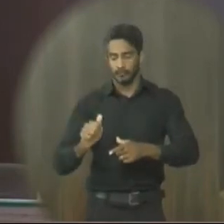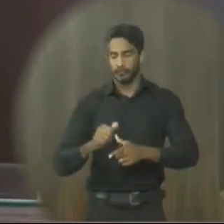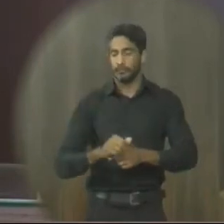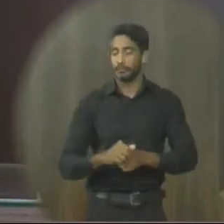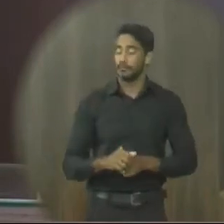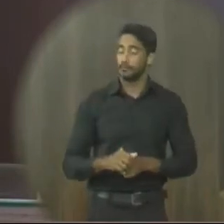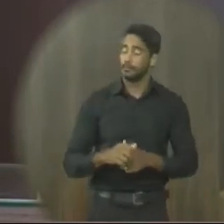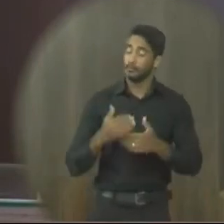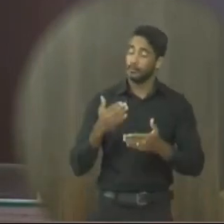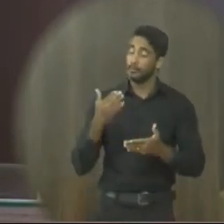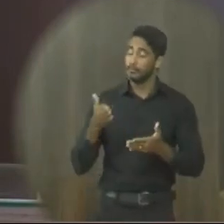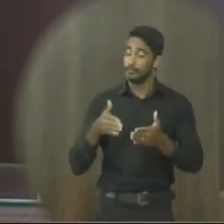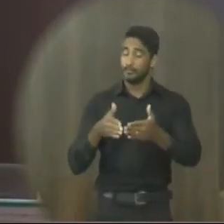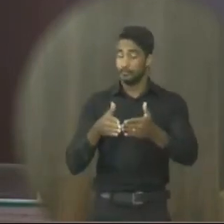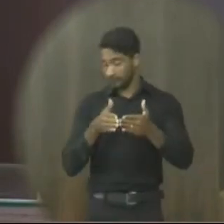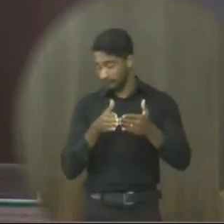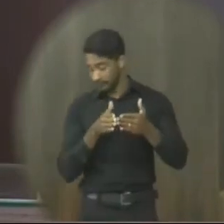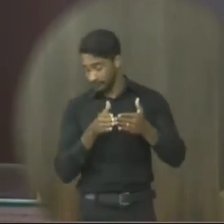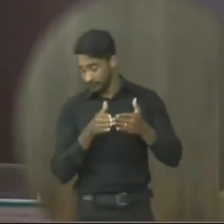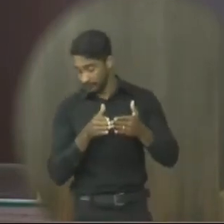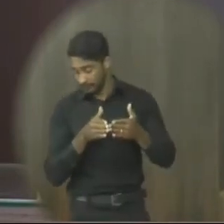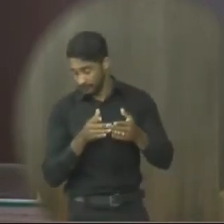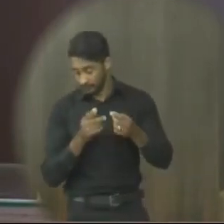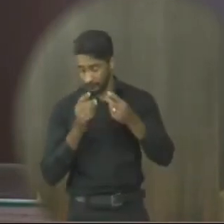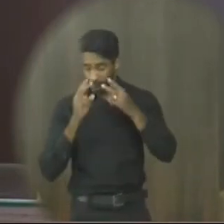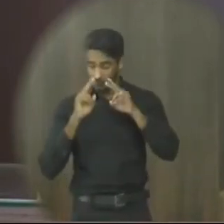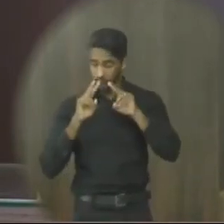Apresento esse requerimento por